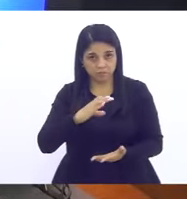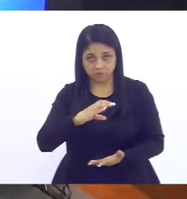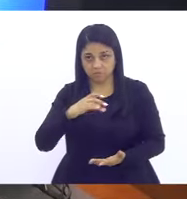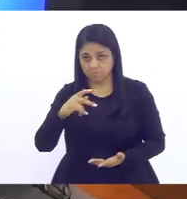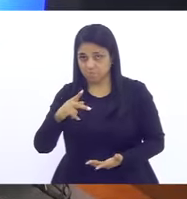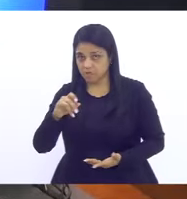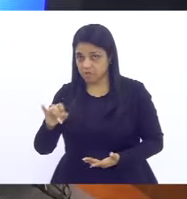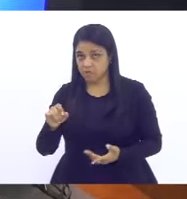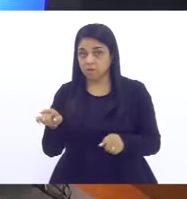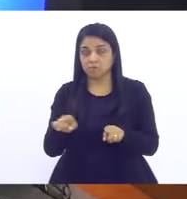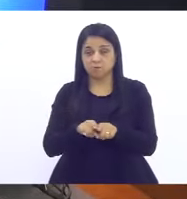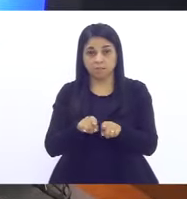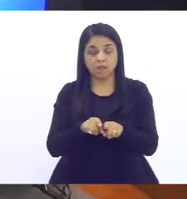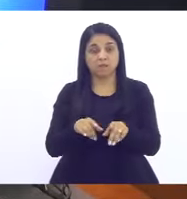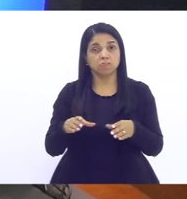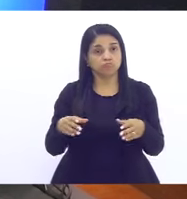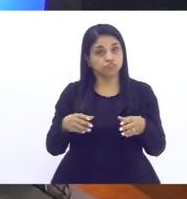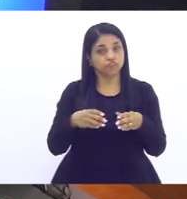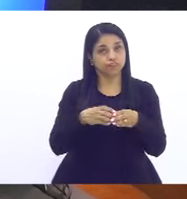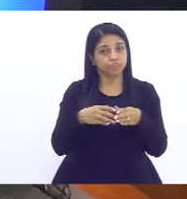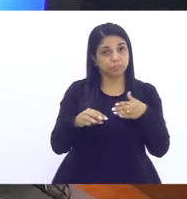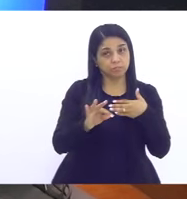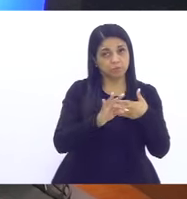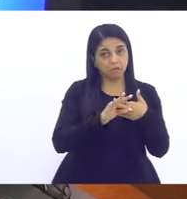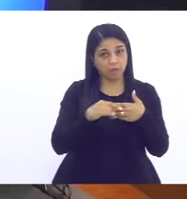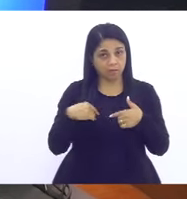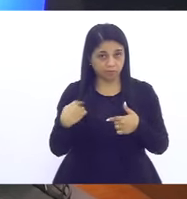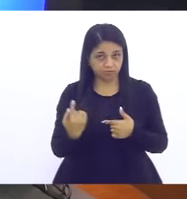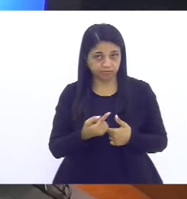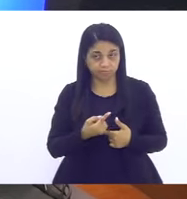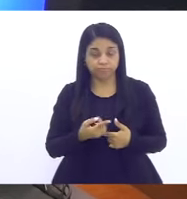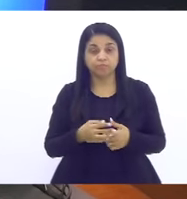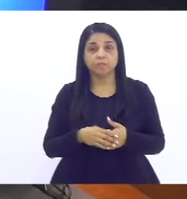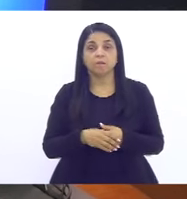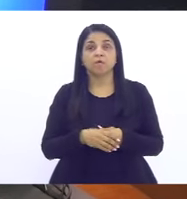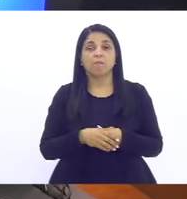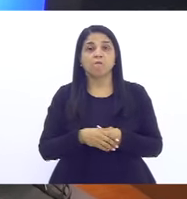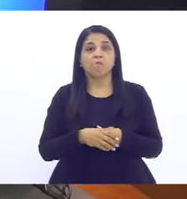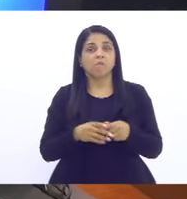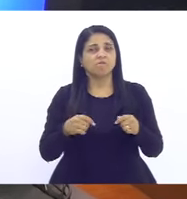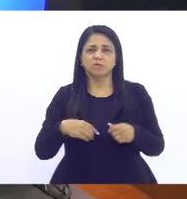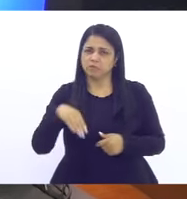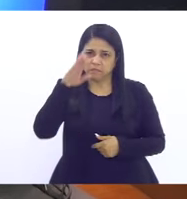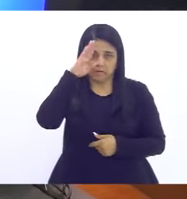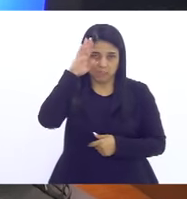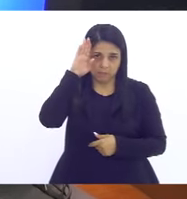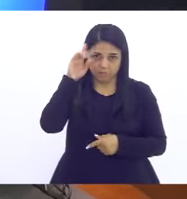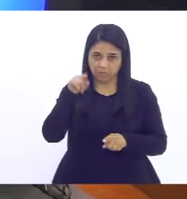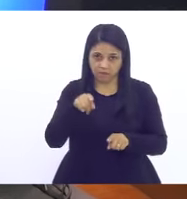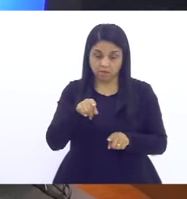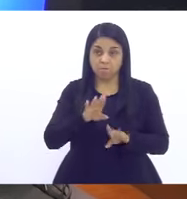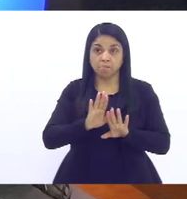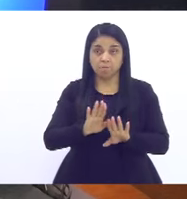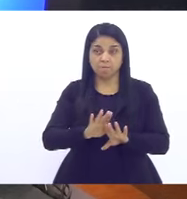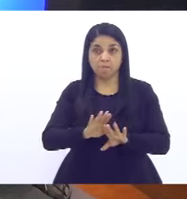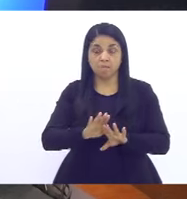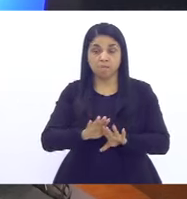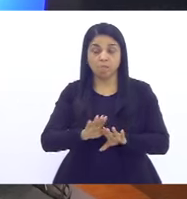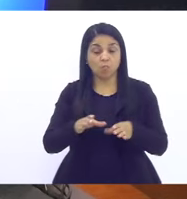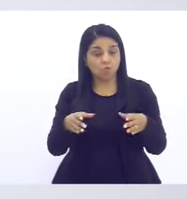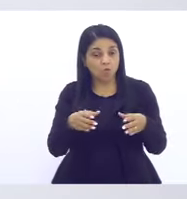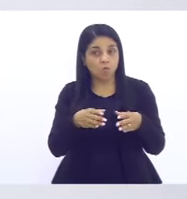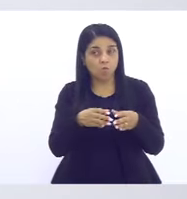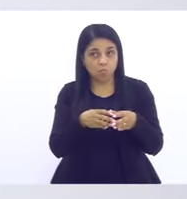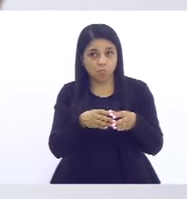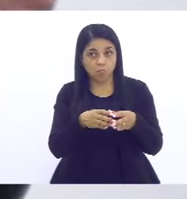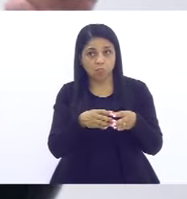também trouxemos o nosso corpo técnico. O nosso corpo técnico não da academia, mas o corpo técnico que,